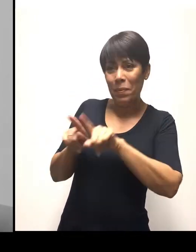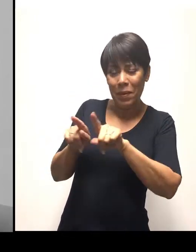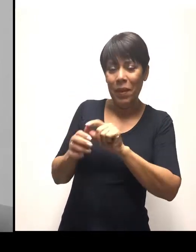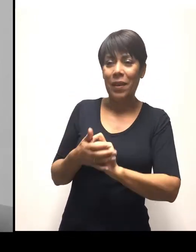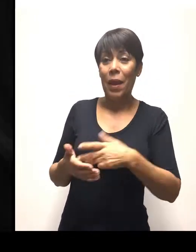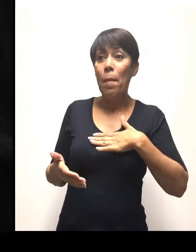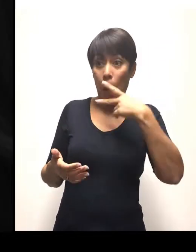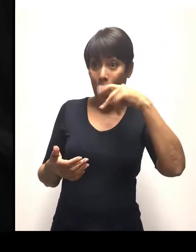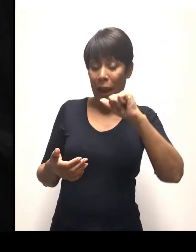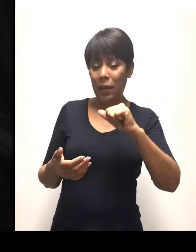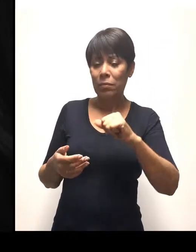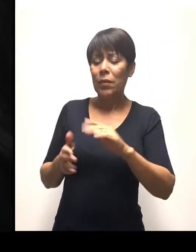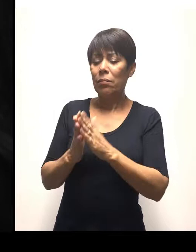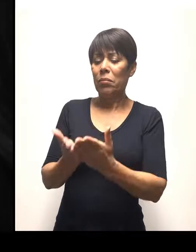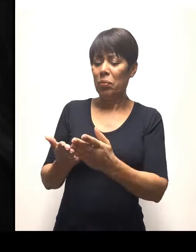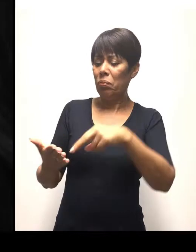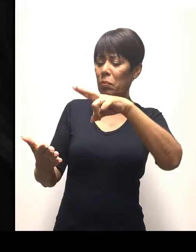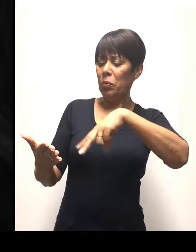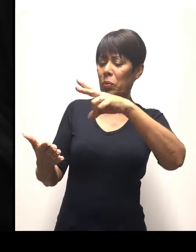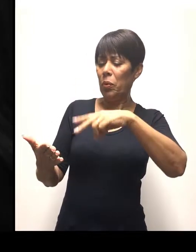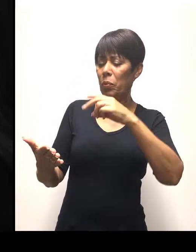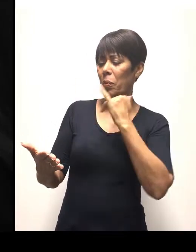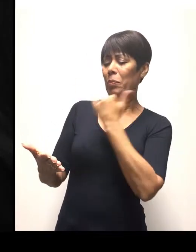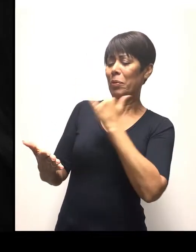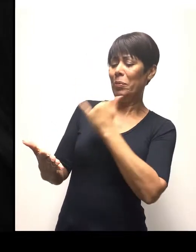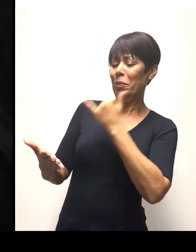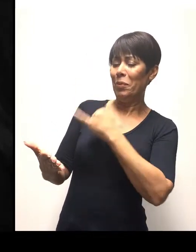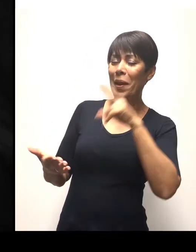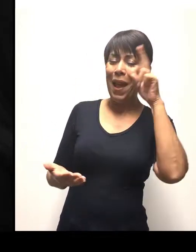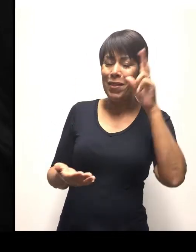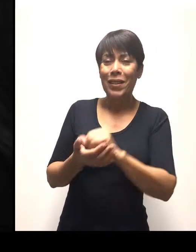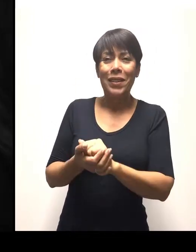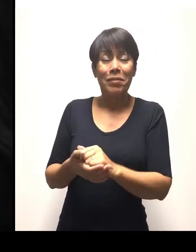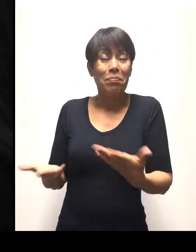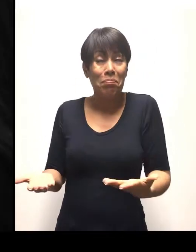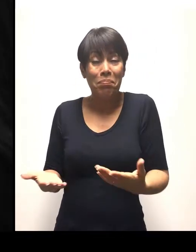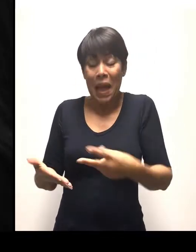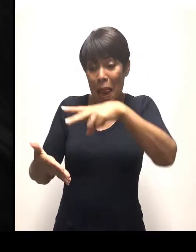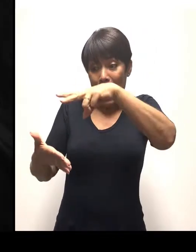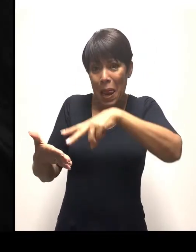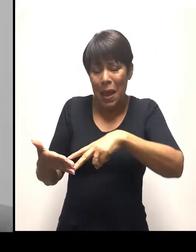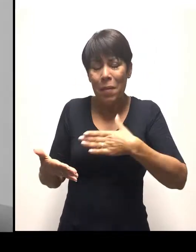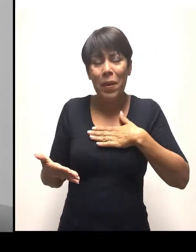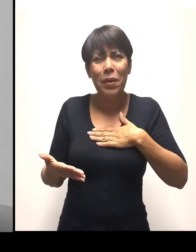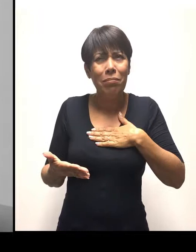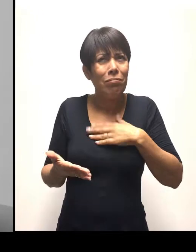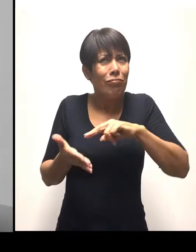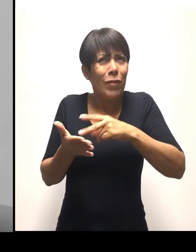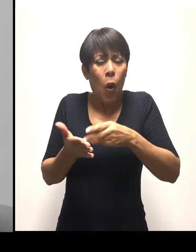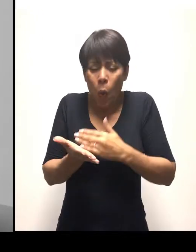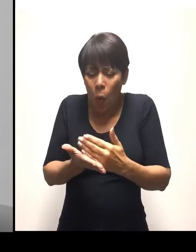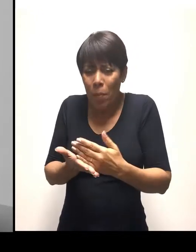pai lendo em voz alta pra gente. Então, assim, para mim a leitura é uma coisa, de fato, muito do comecinho da minha